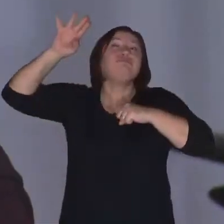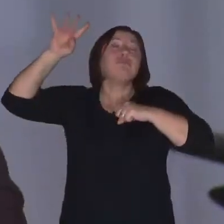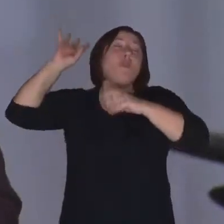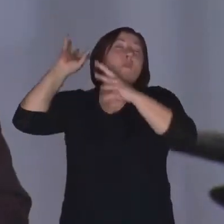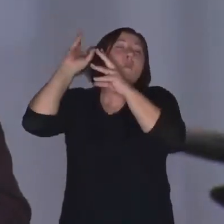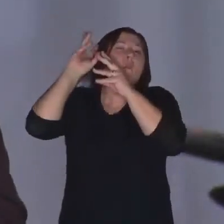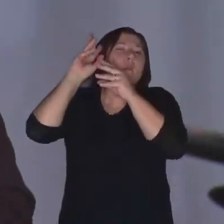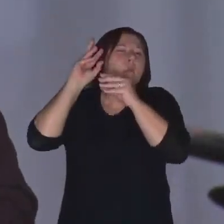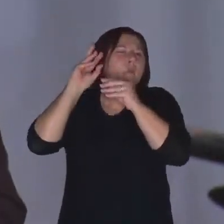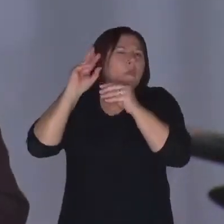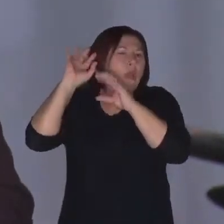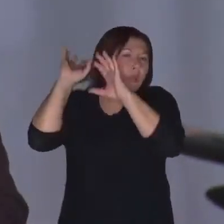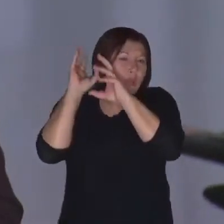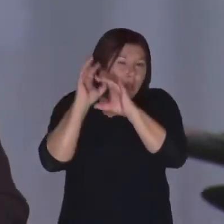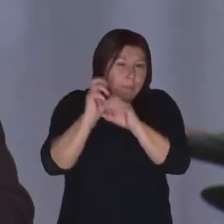estrangeira?